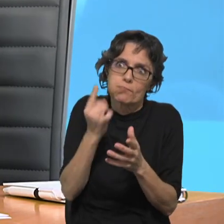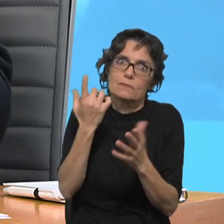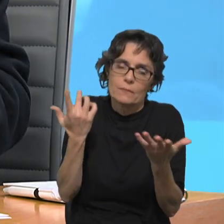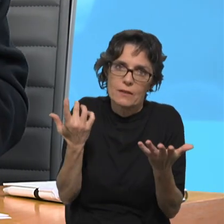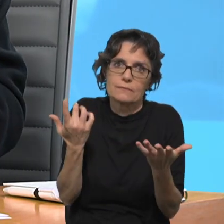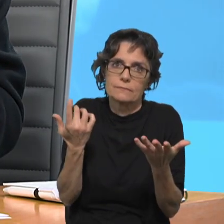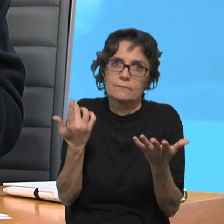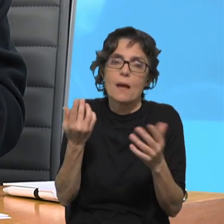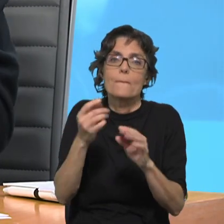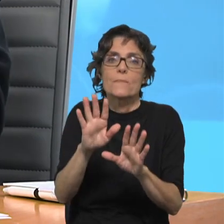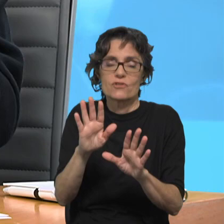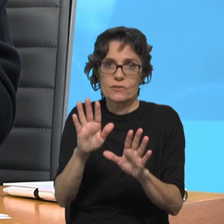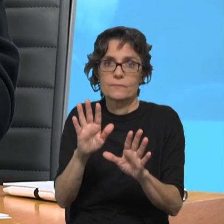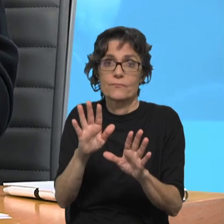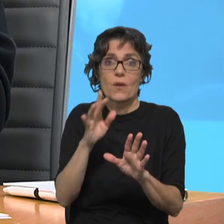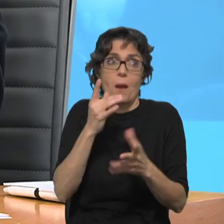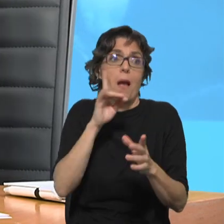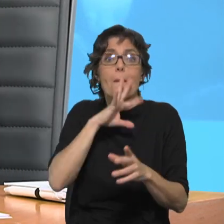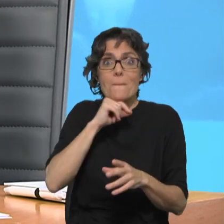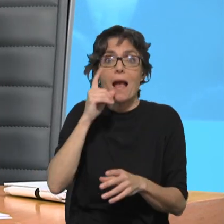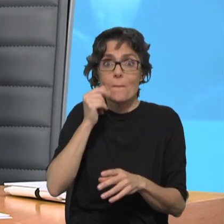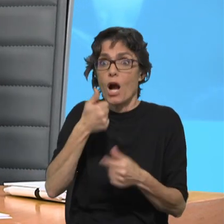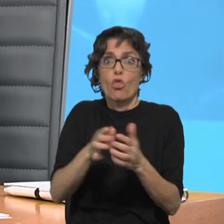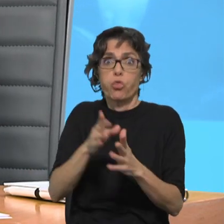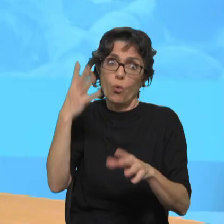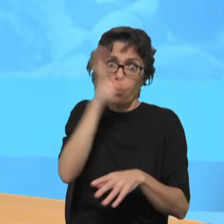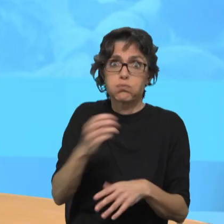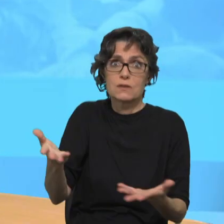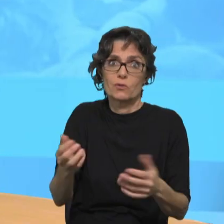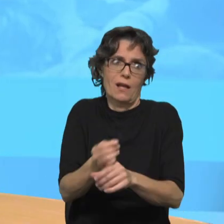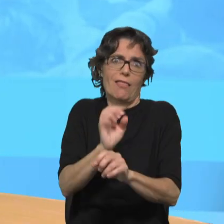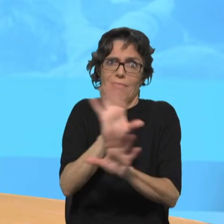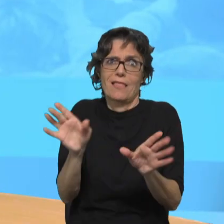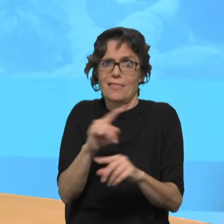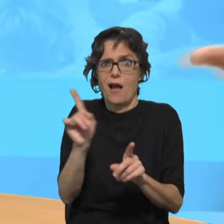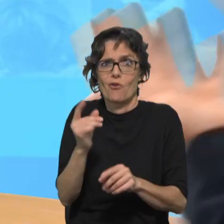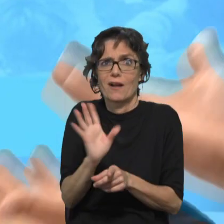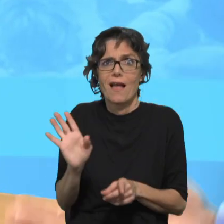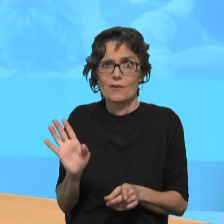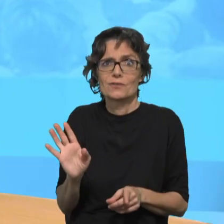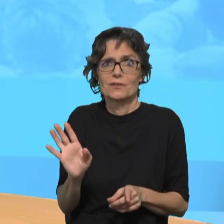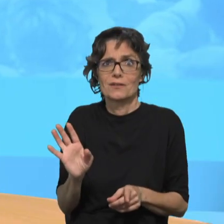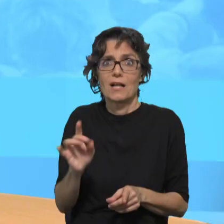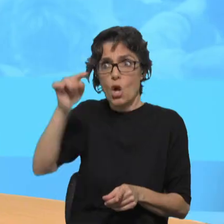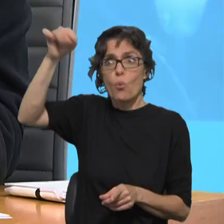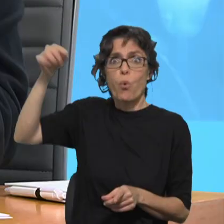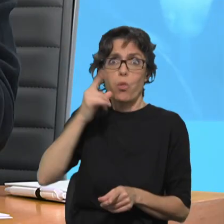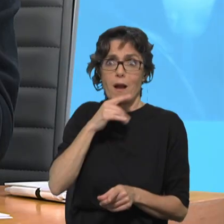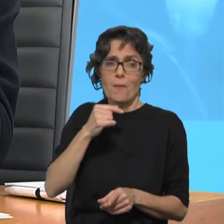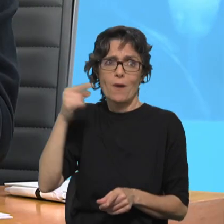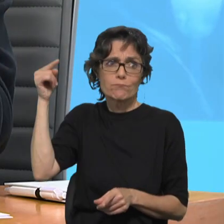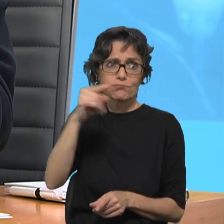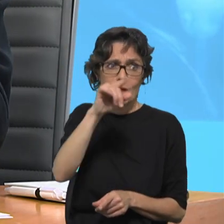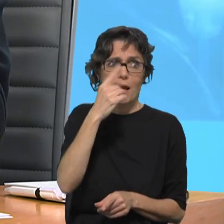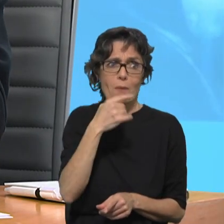são todos os pais e mães que são abusadores. E os outros pais que não são abusadores e mães condenam aquele pai e aquela mãe